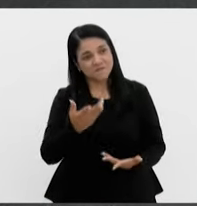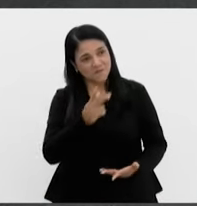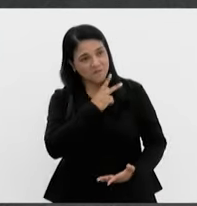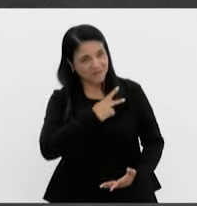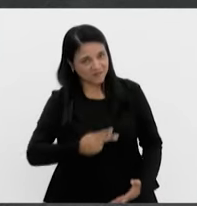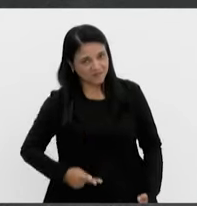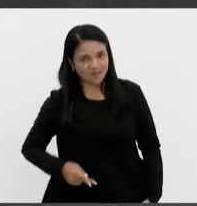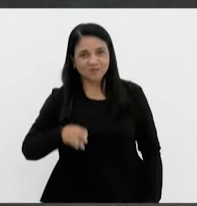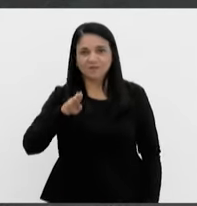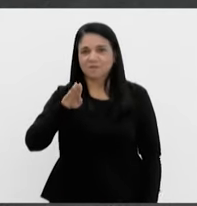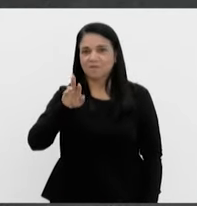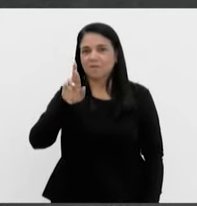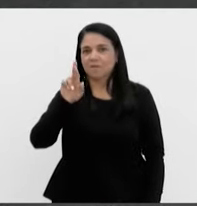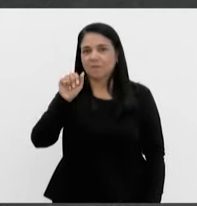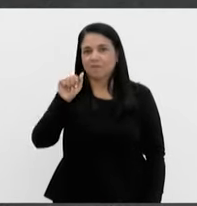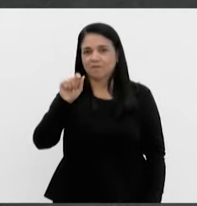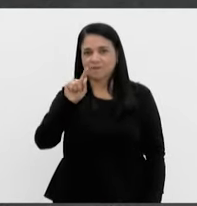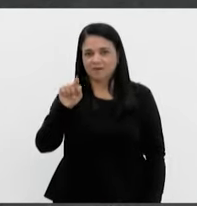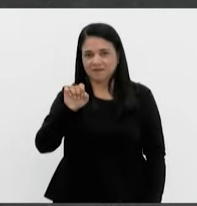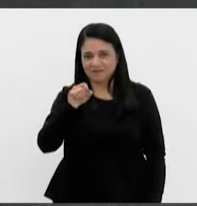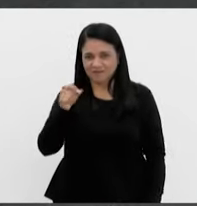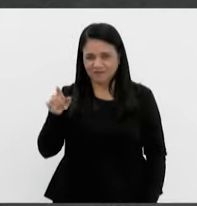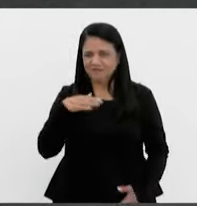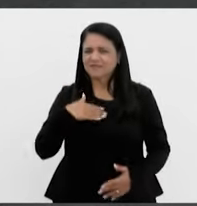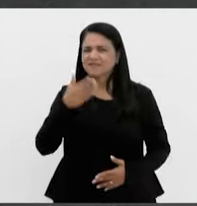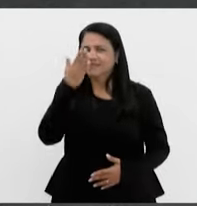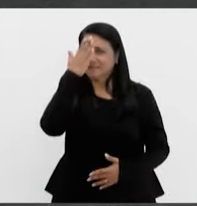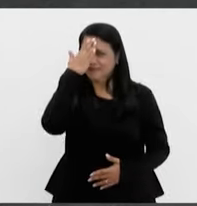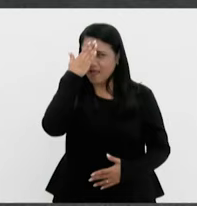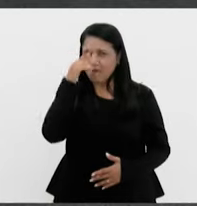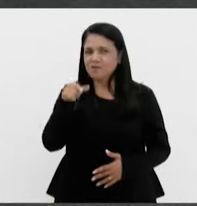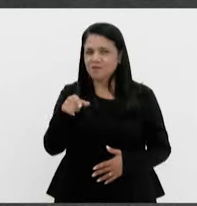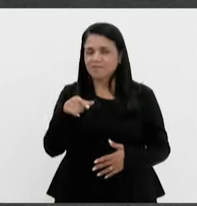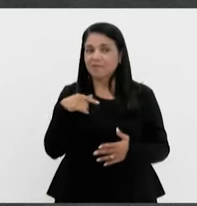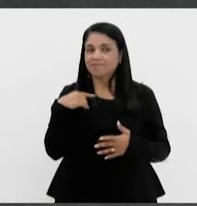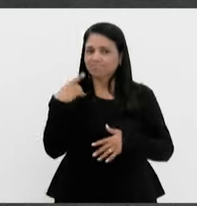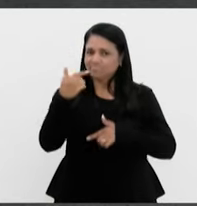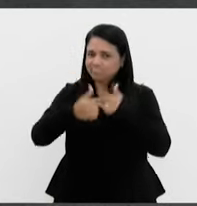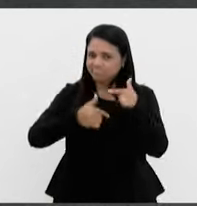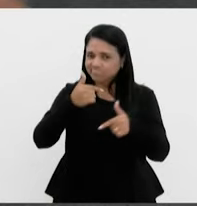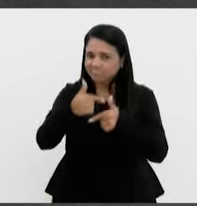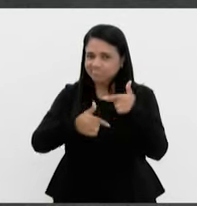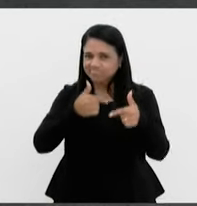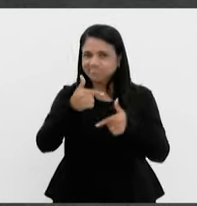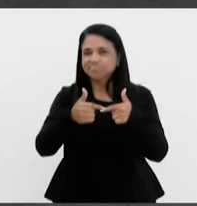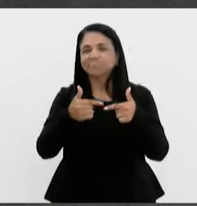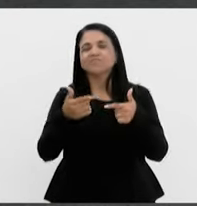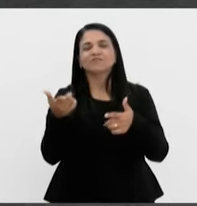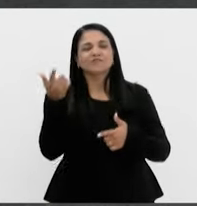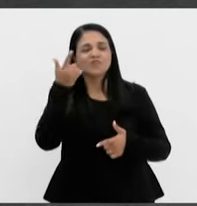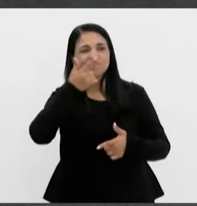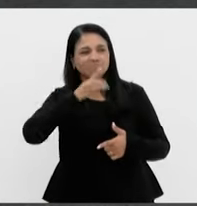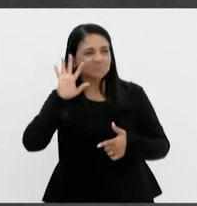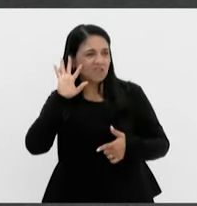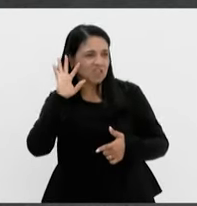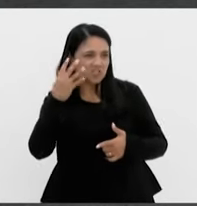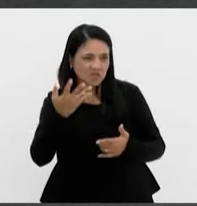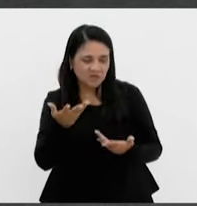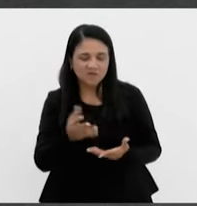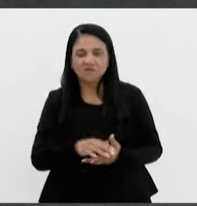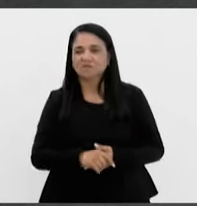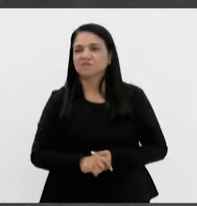vossa excelência sabe que sempre quando a brasa esquentar muito a gente vai com um rio e tudo fica resolvido isso